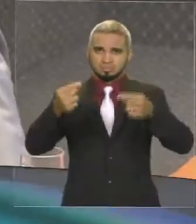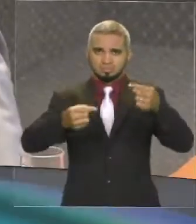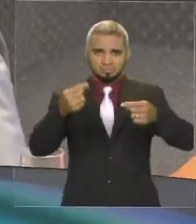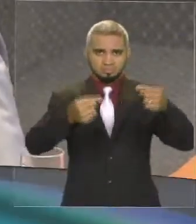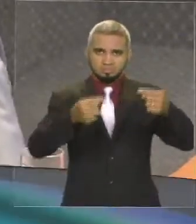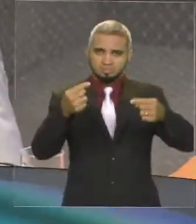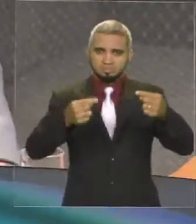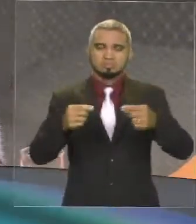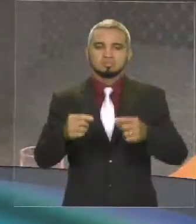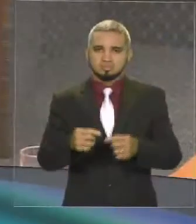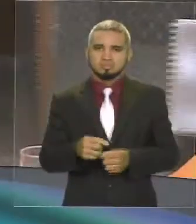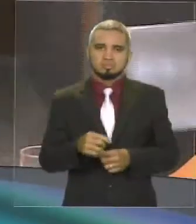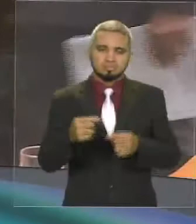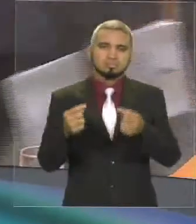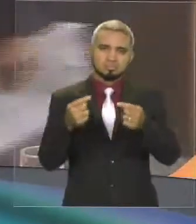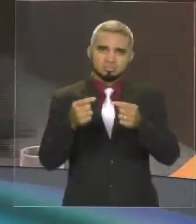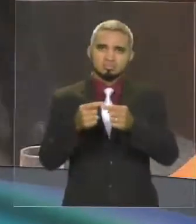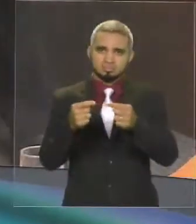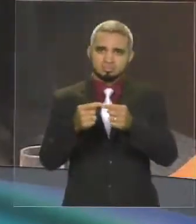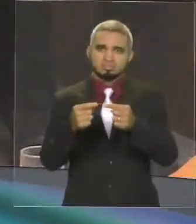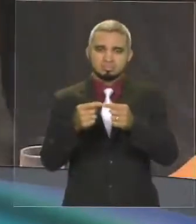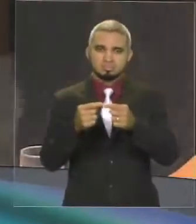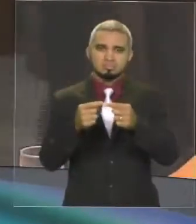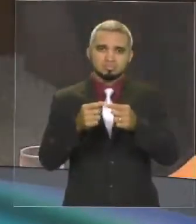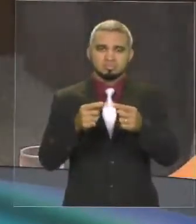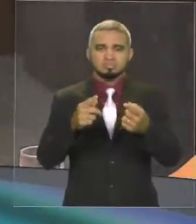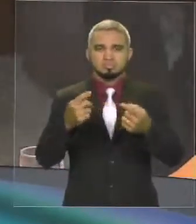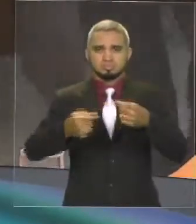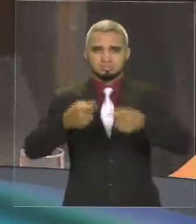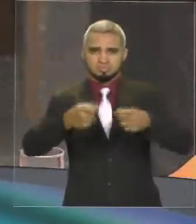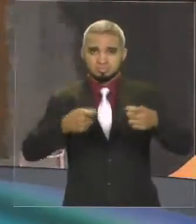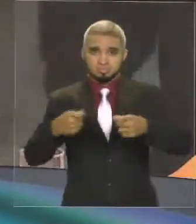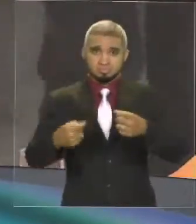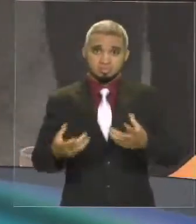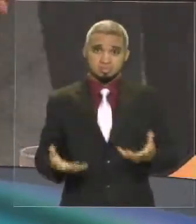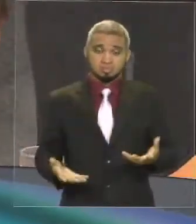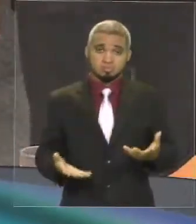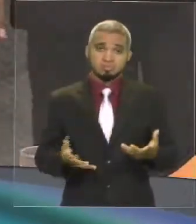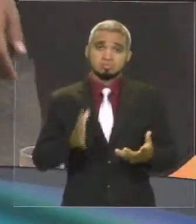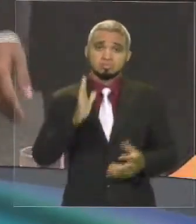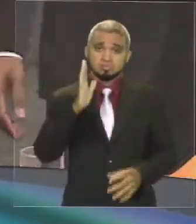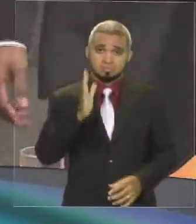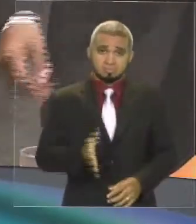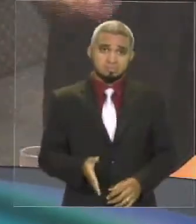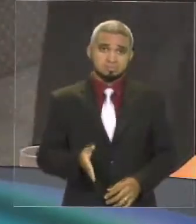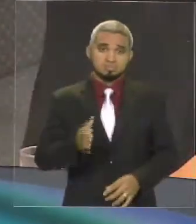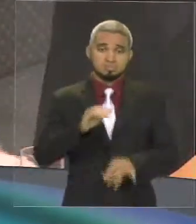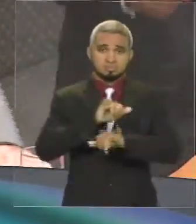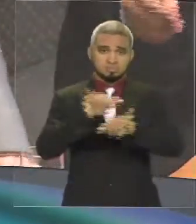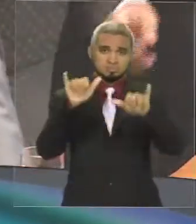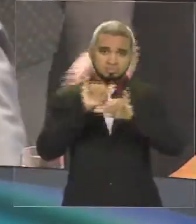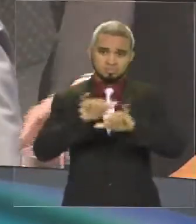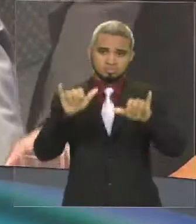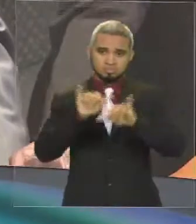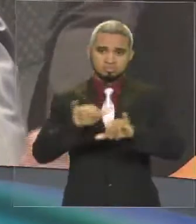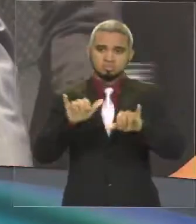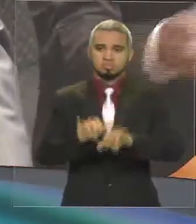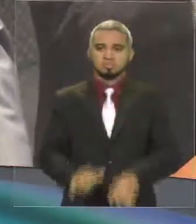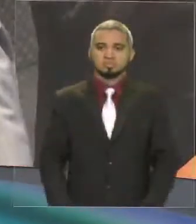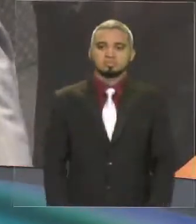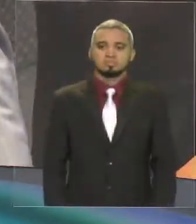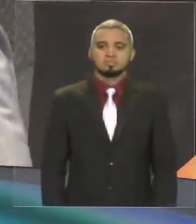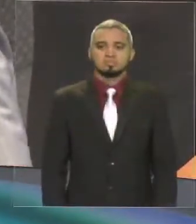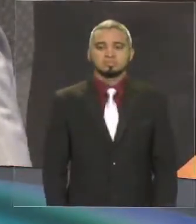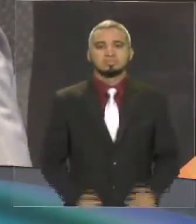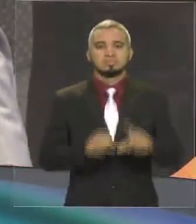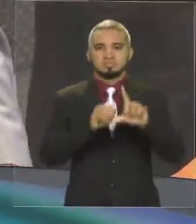da política e foi divulgado com grande... A mídia